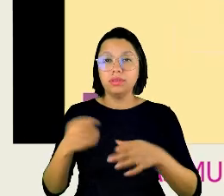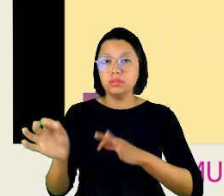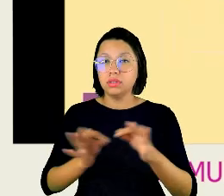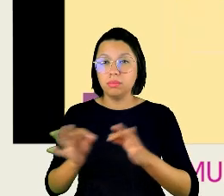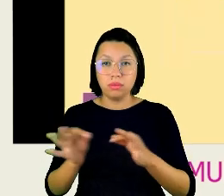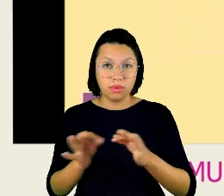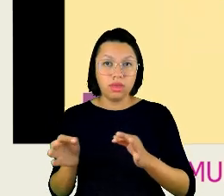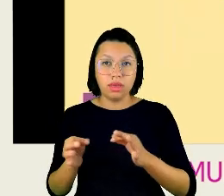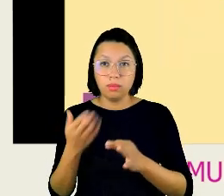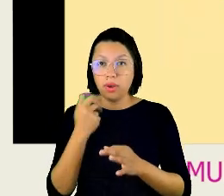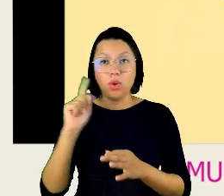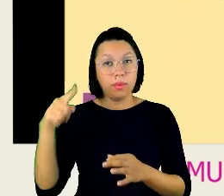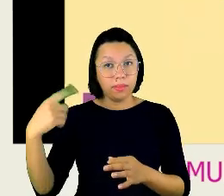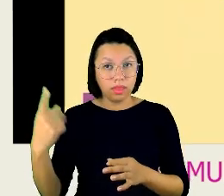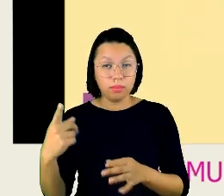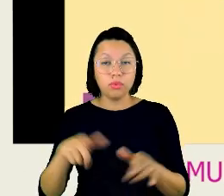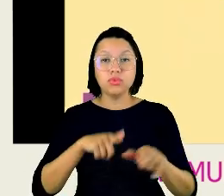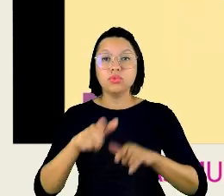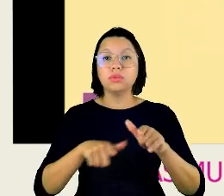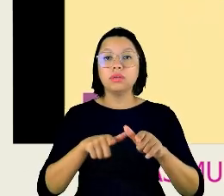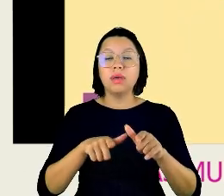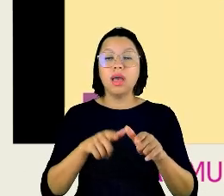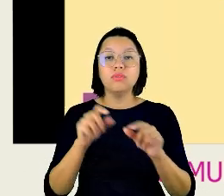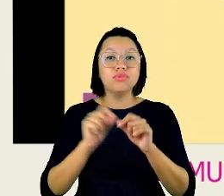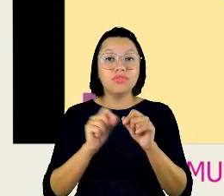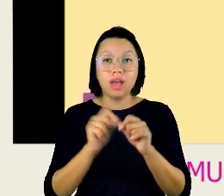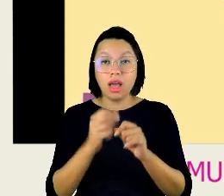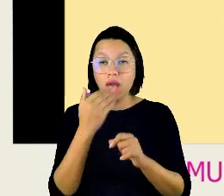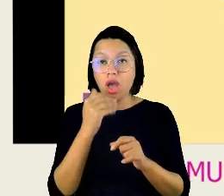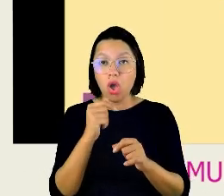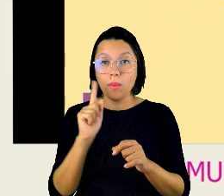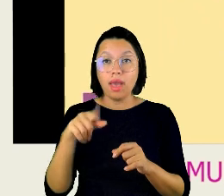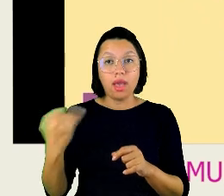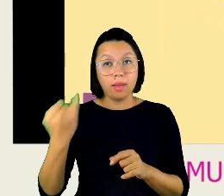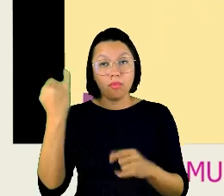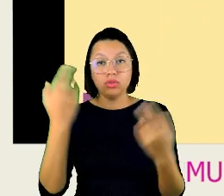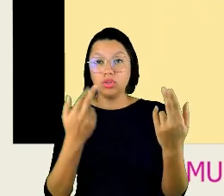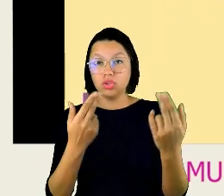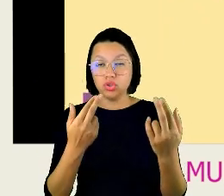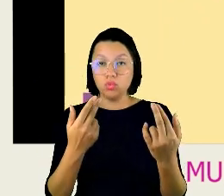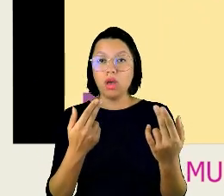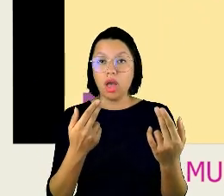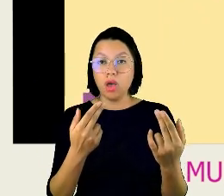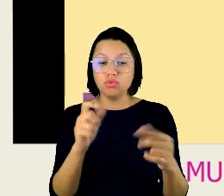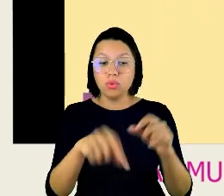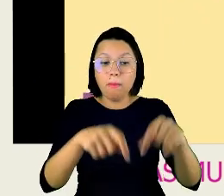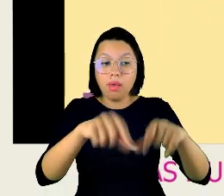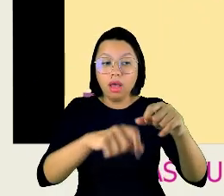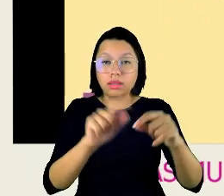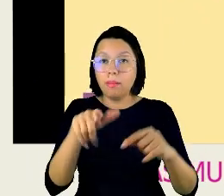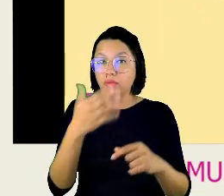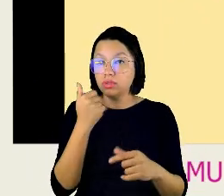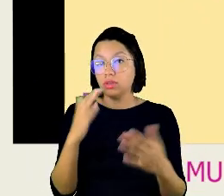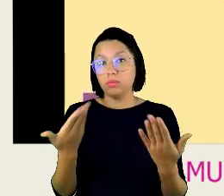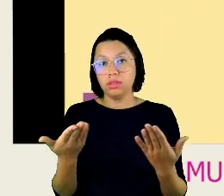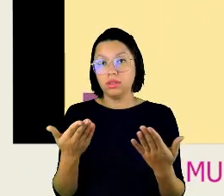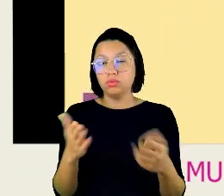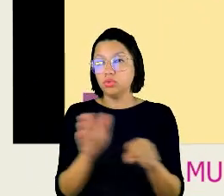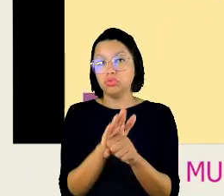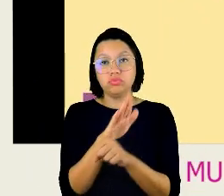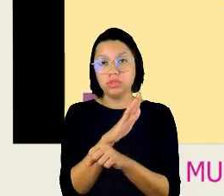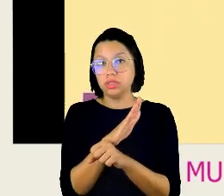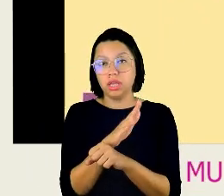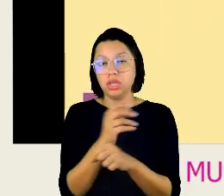preparado para ser consumido, né? O trabalho de preparo é tão importante quanto o trabalho de produção para que você possa comer. Então, não basta